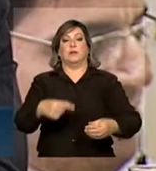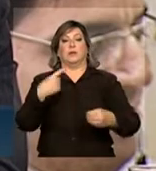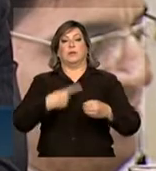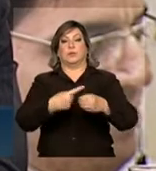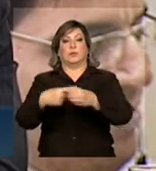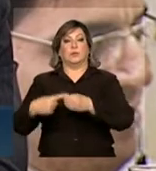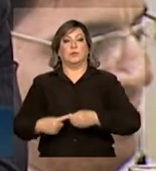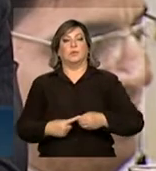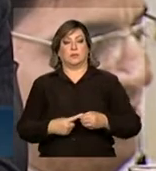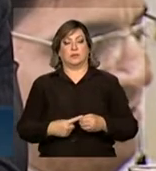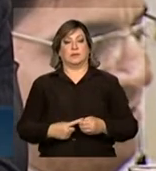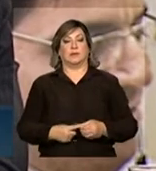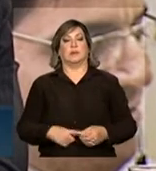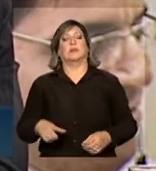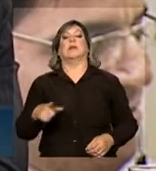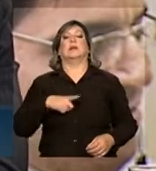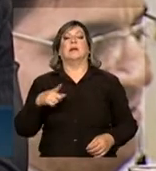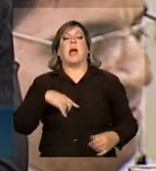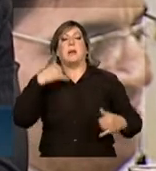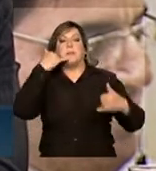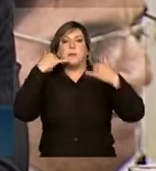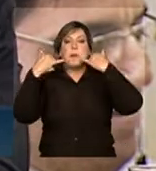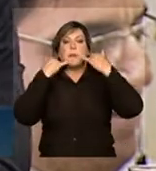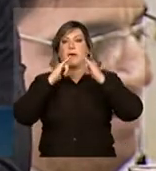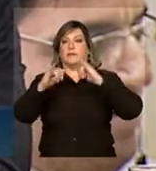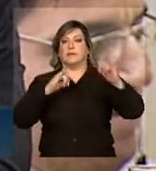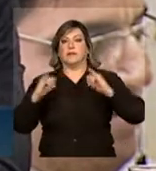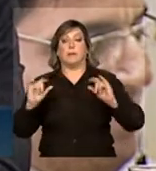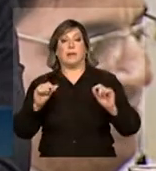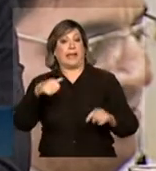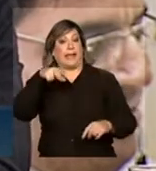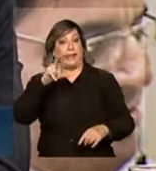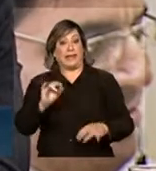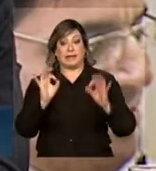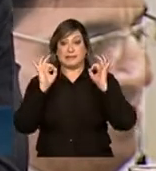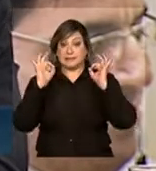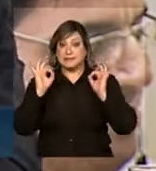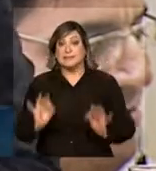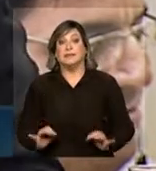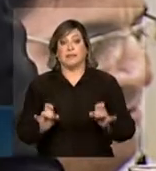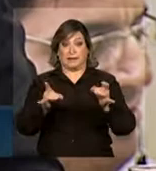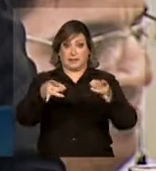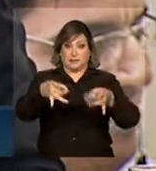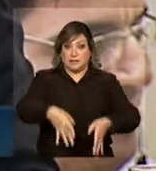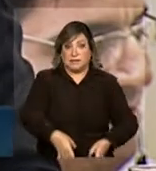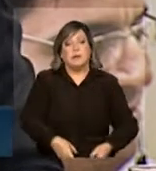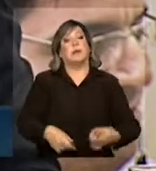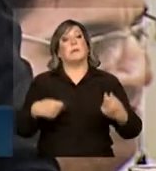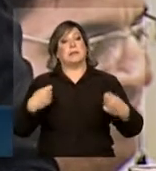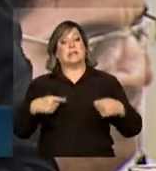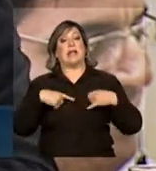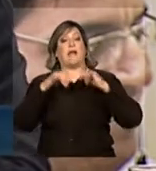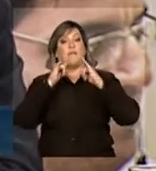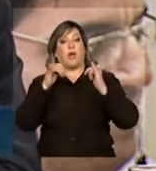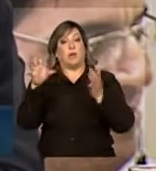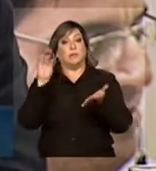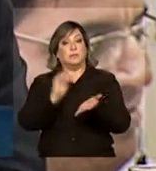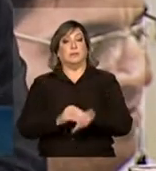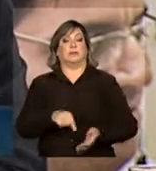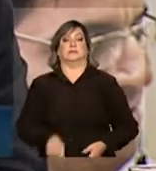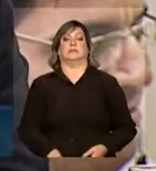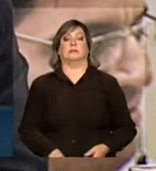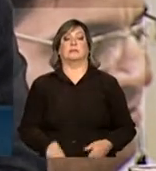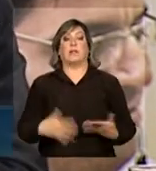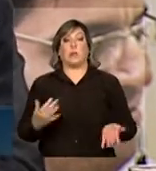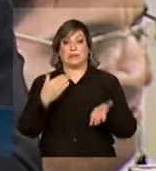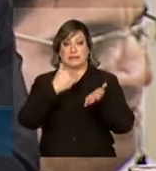saúde tá ligando para para que tenha quem desistiu confirmada existência ter essa informação esse quadro Então as secretarias